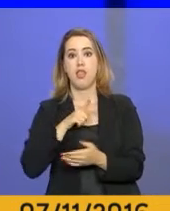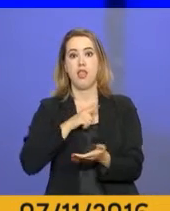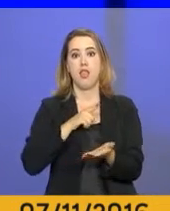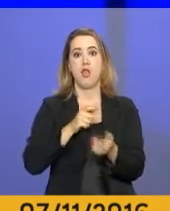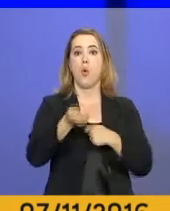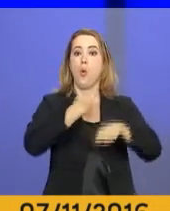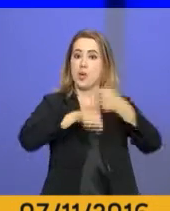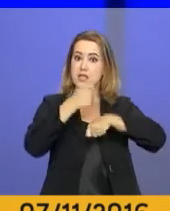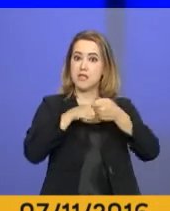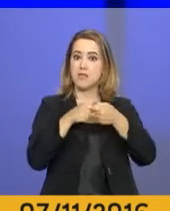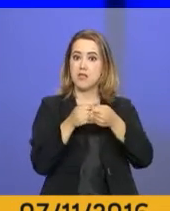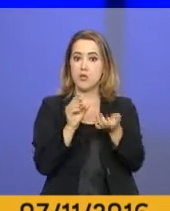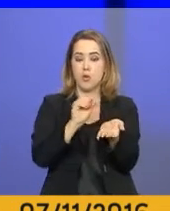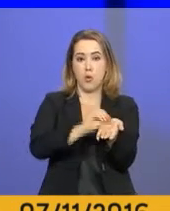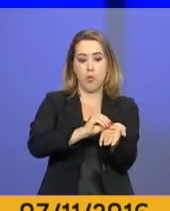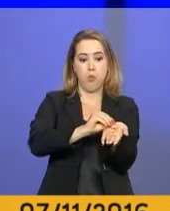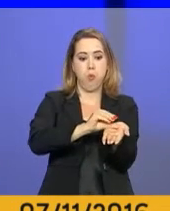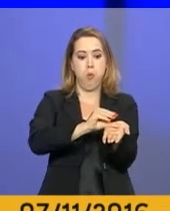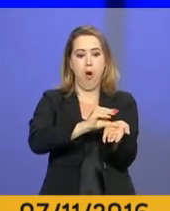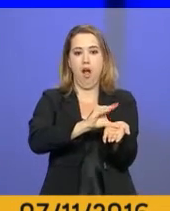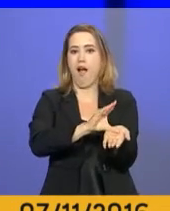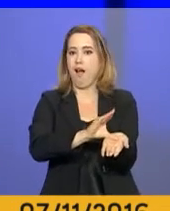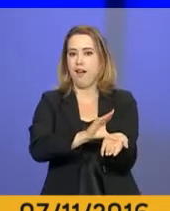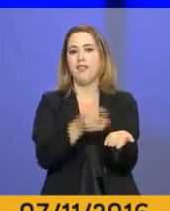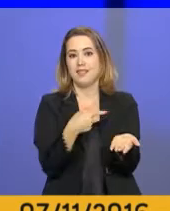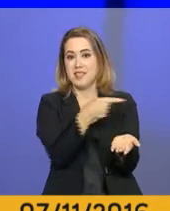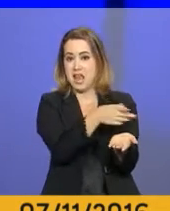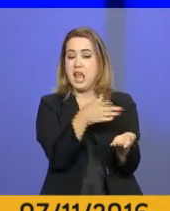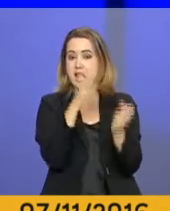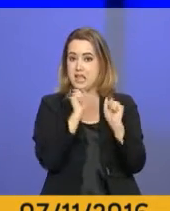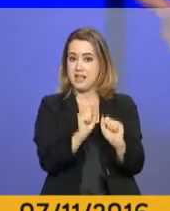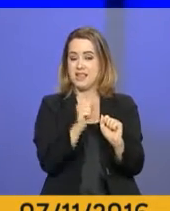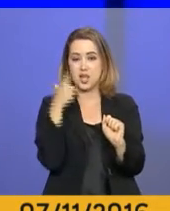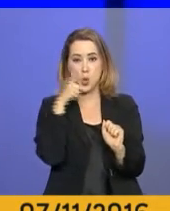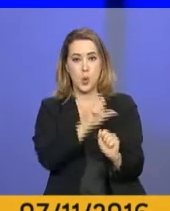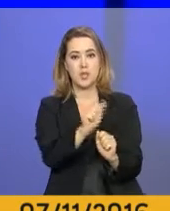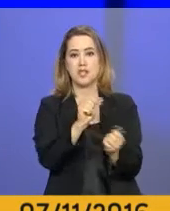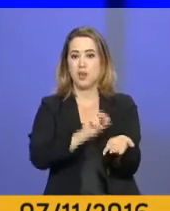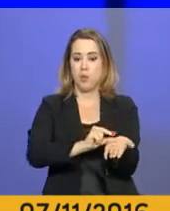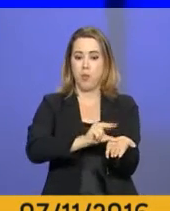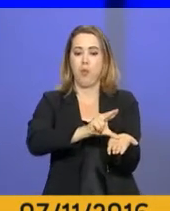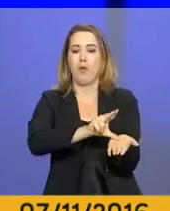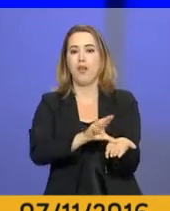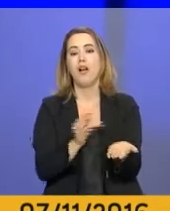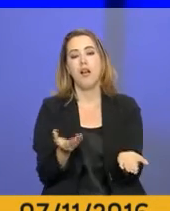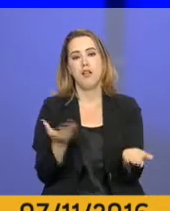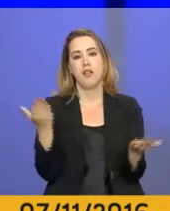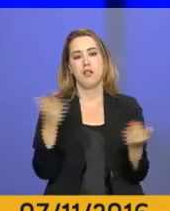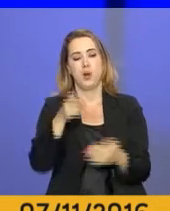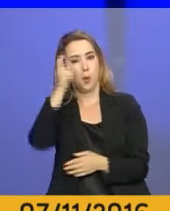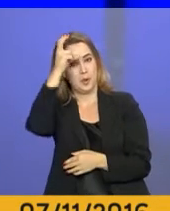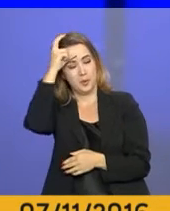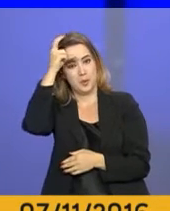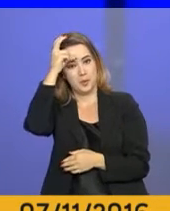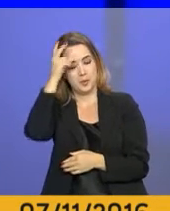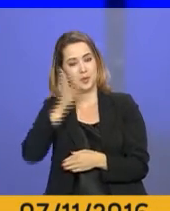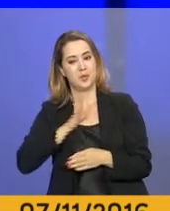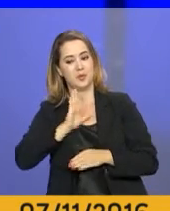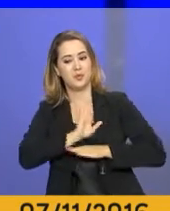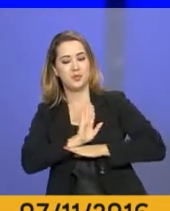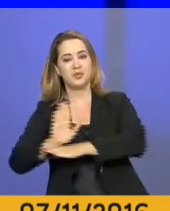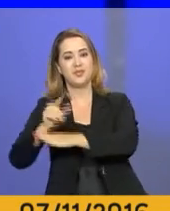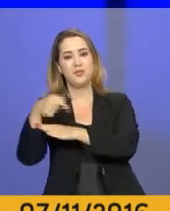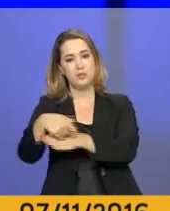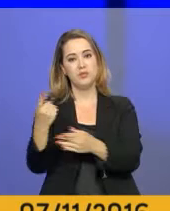extraordinárias no momento de arrocho no momento de aperto não é mais a cultura foi privilegiada neste momento e